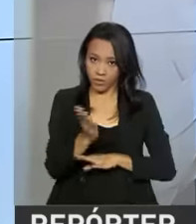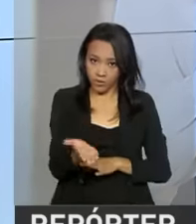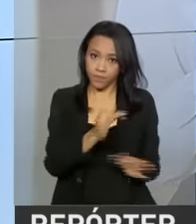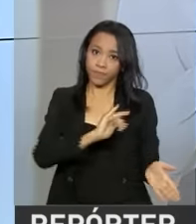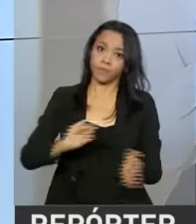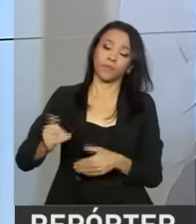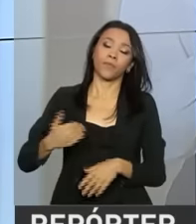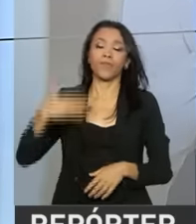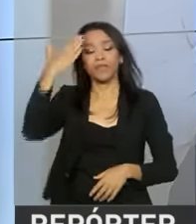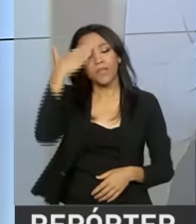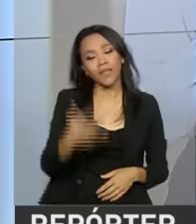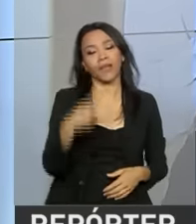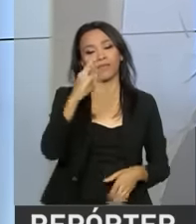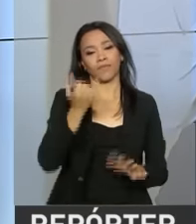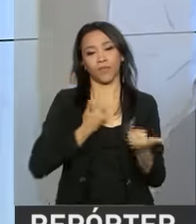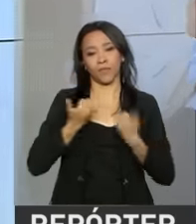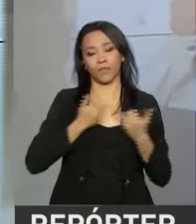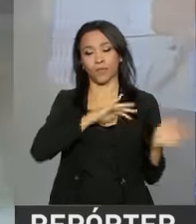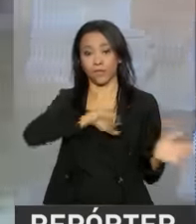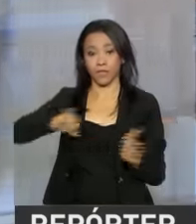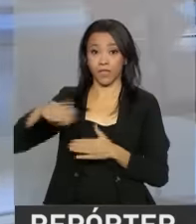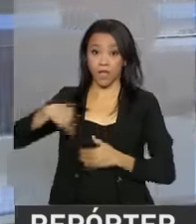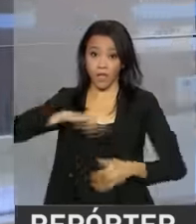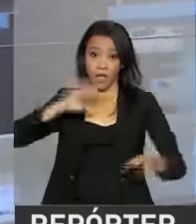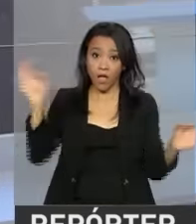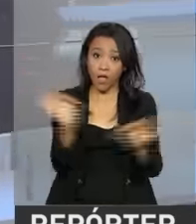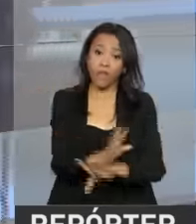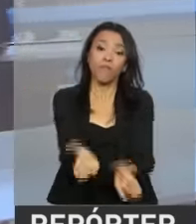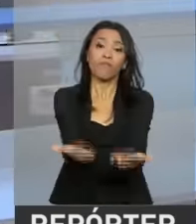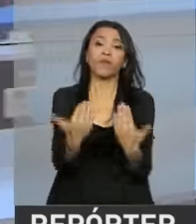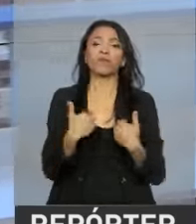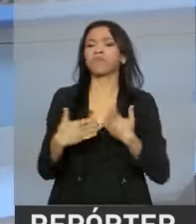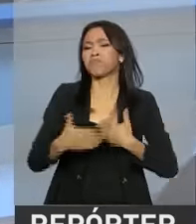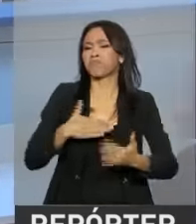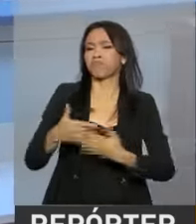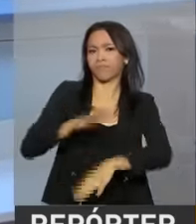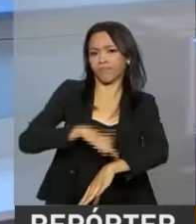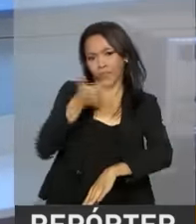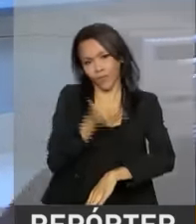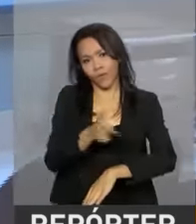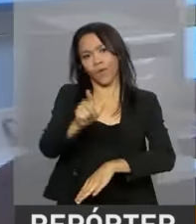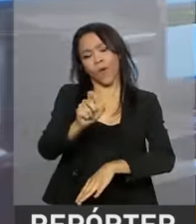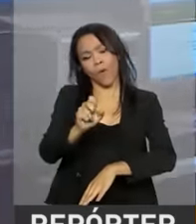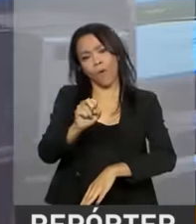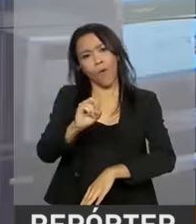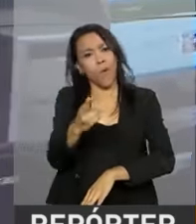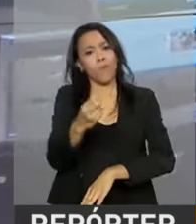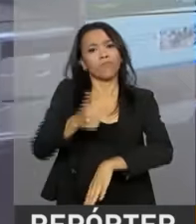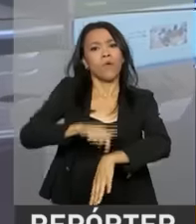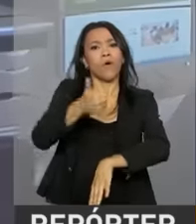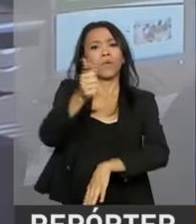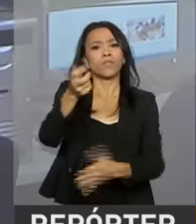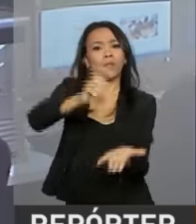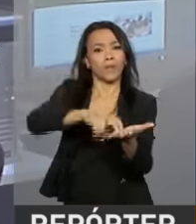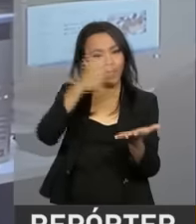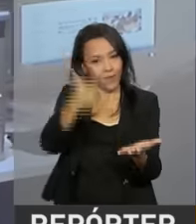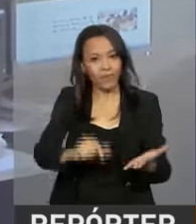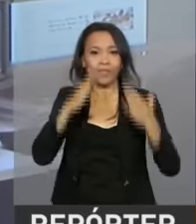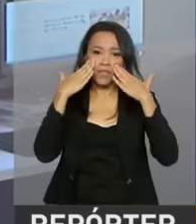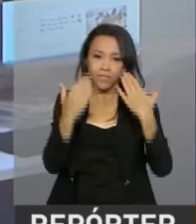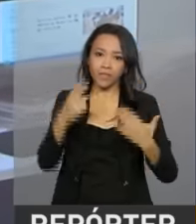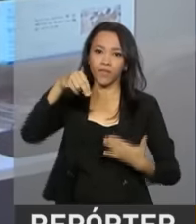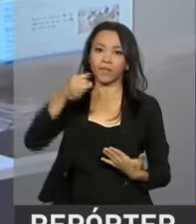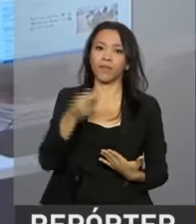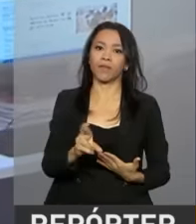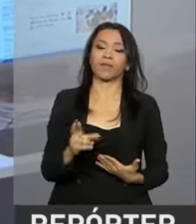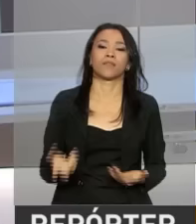Obrigada, Paola, pelas suas informações. E nós ficamos por aqui, podemos voltar a qualquer momento ou às 11 da manhã na próxima edição do Repórter